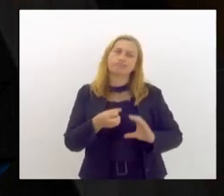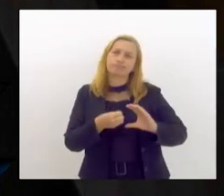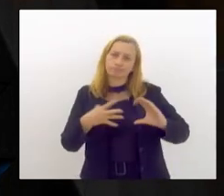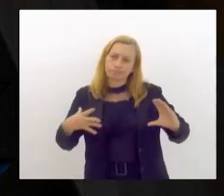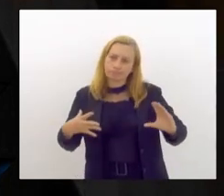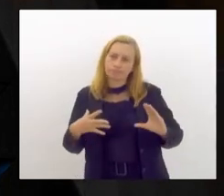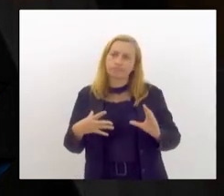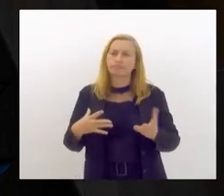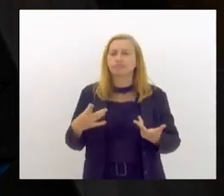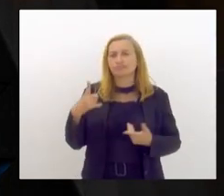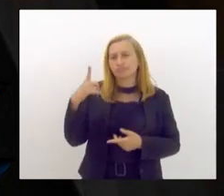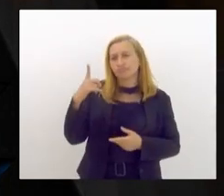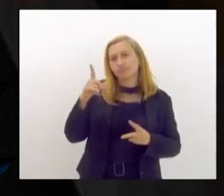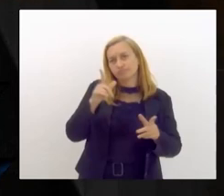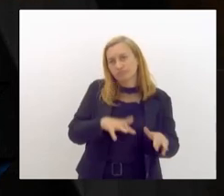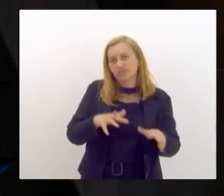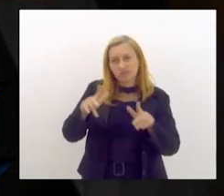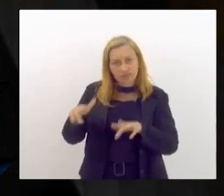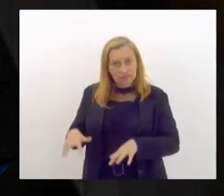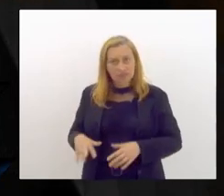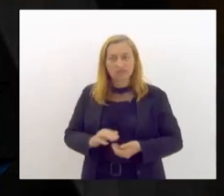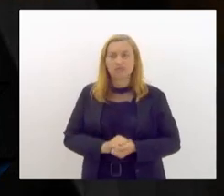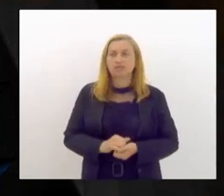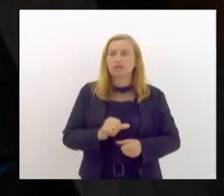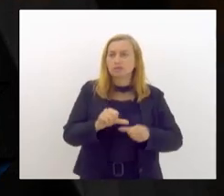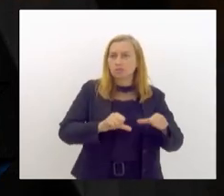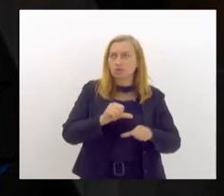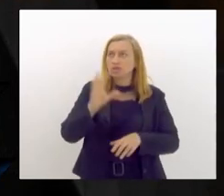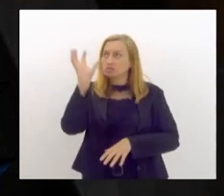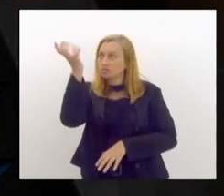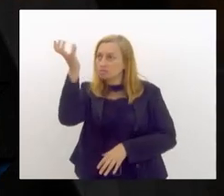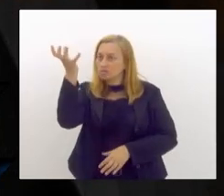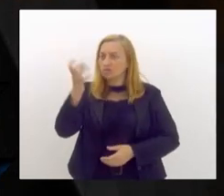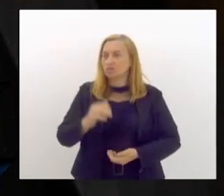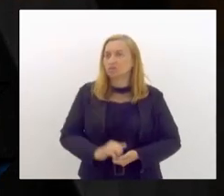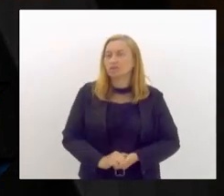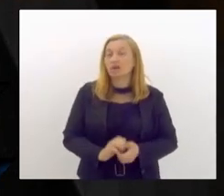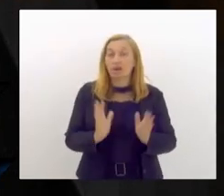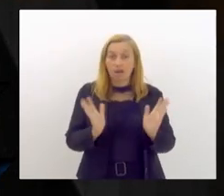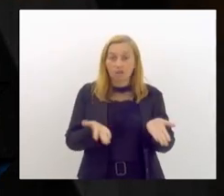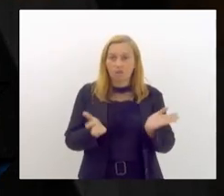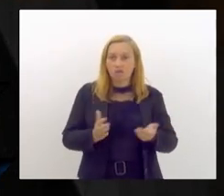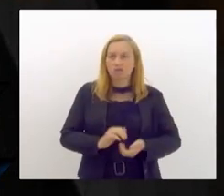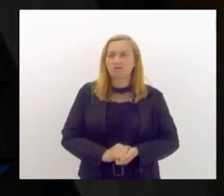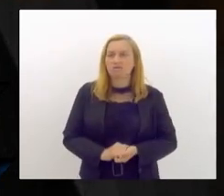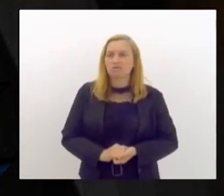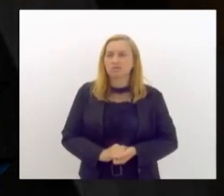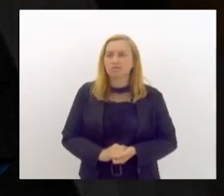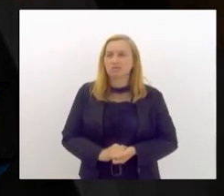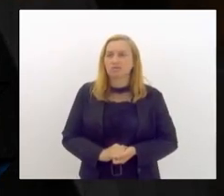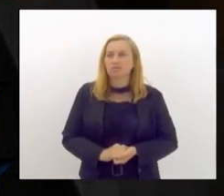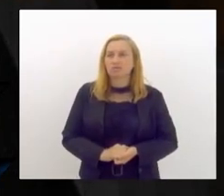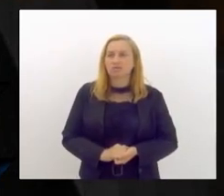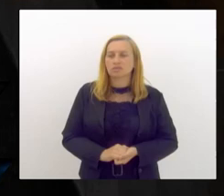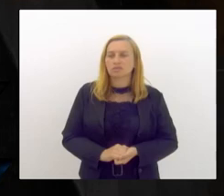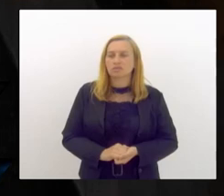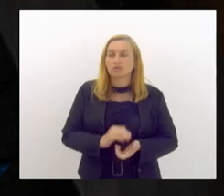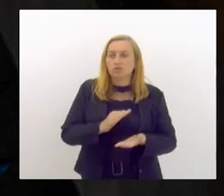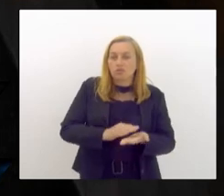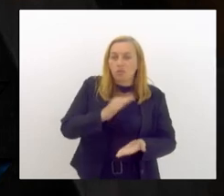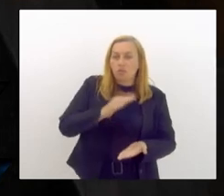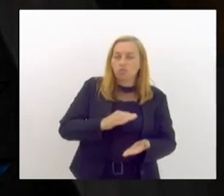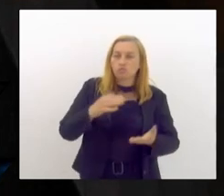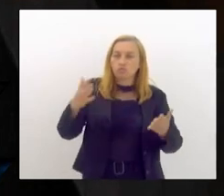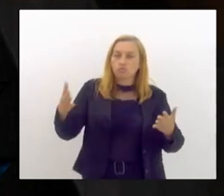características diferentes pelas mudanças climáticas. Agora, o volume de